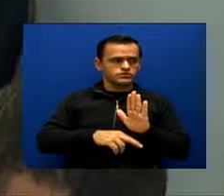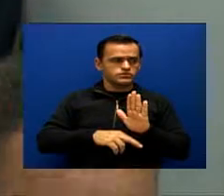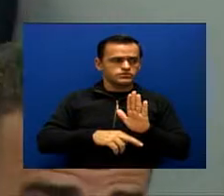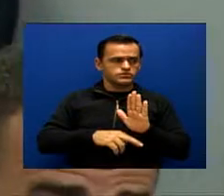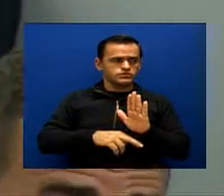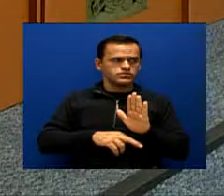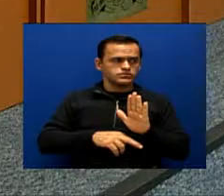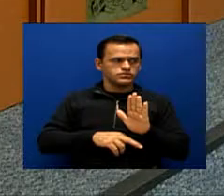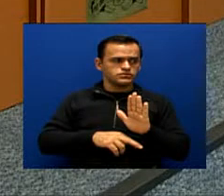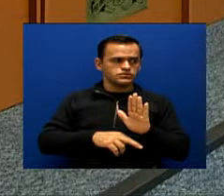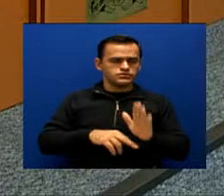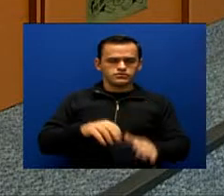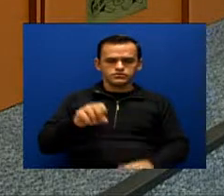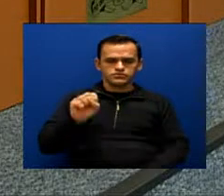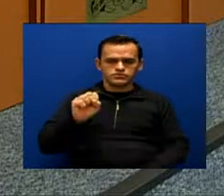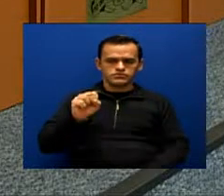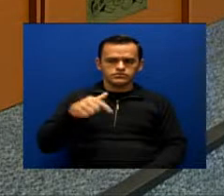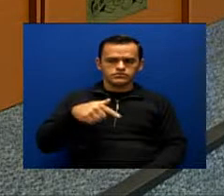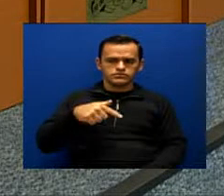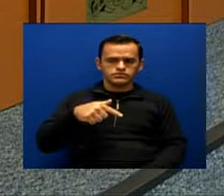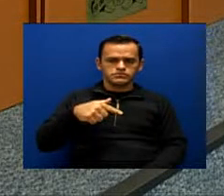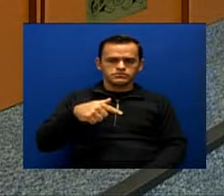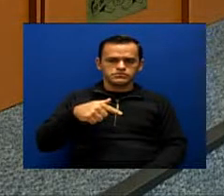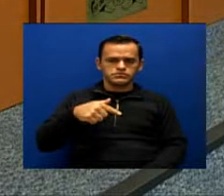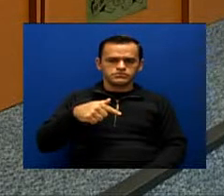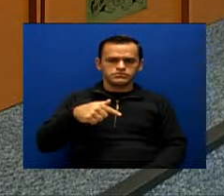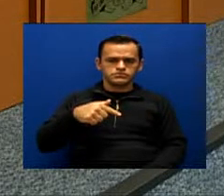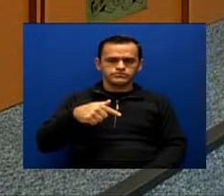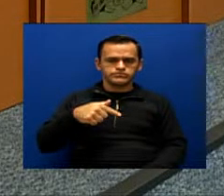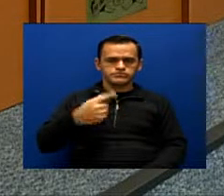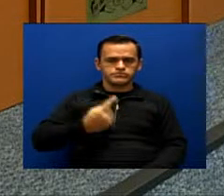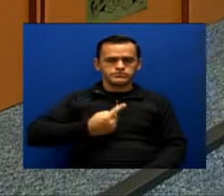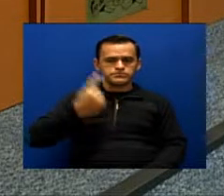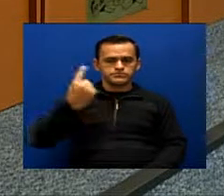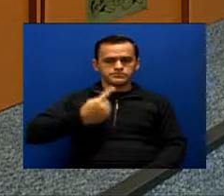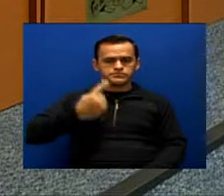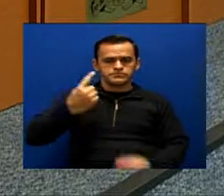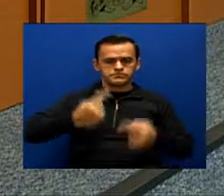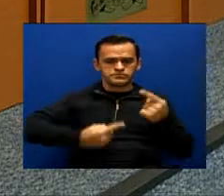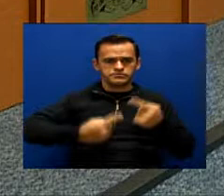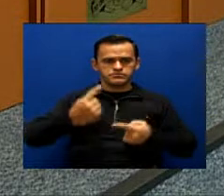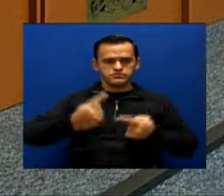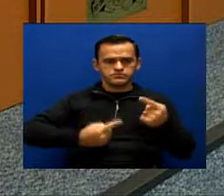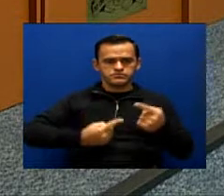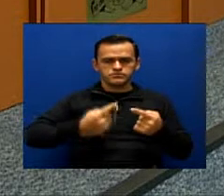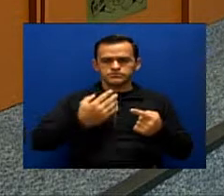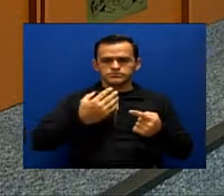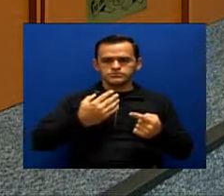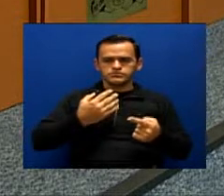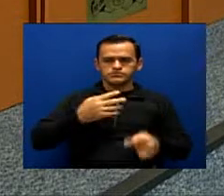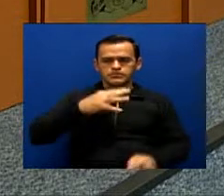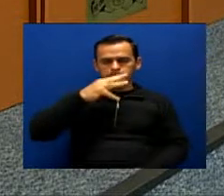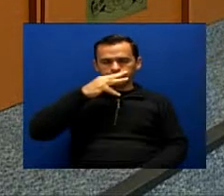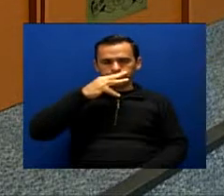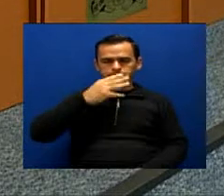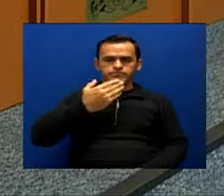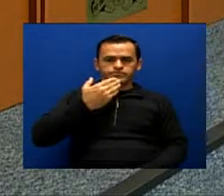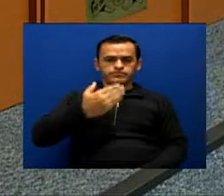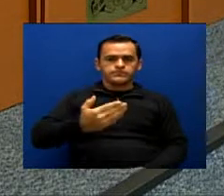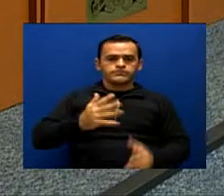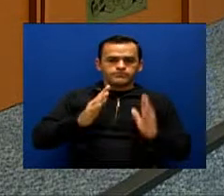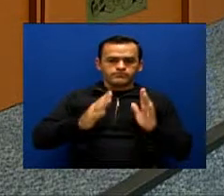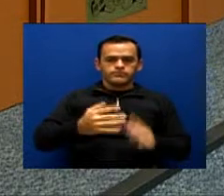ele vai 87? Em primeira discussão. Tem que esperar entrar na primeira discussão, mas foi pedido, o vereador Martinez pediu